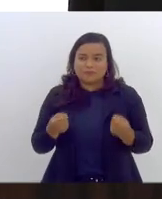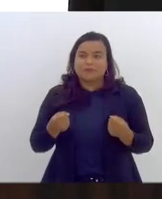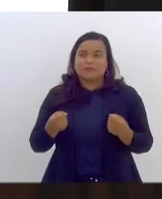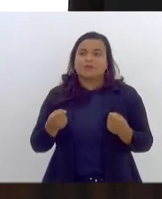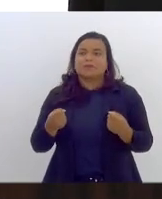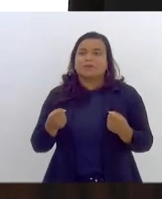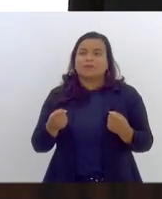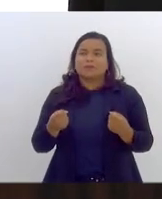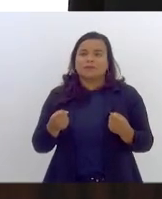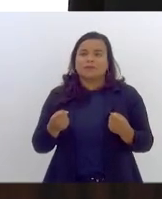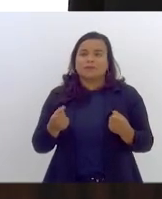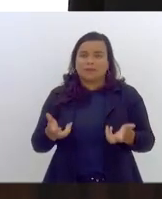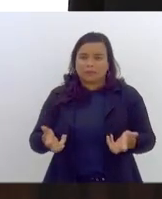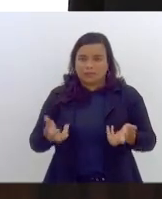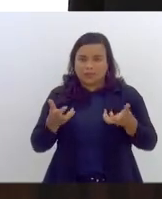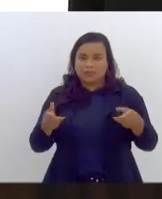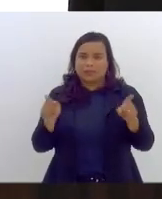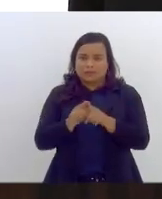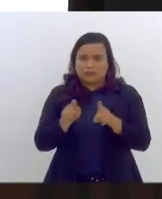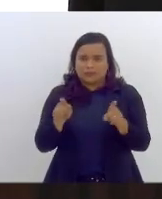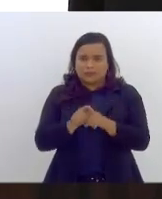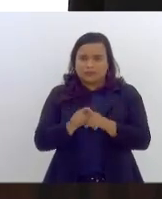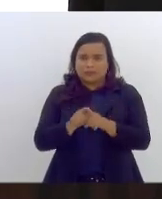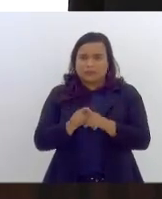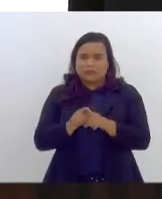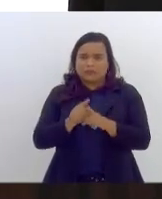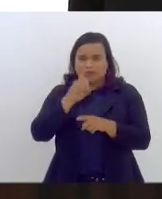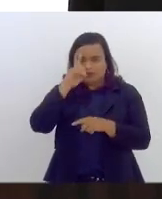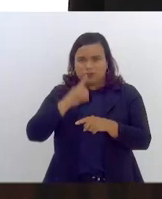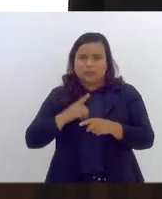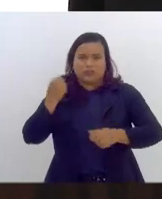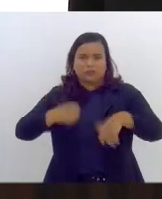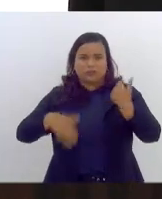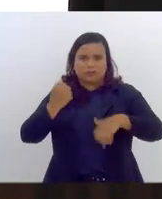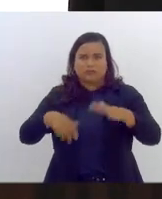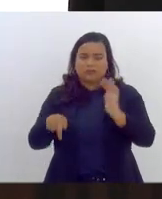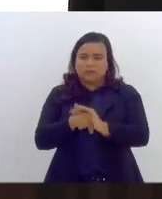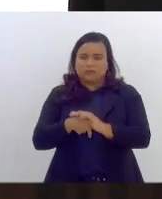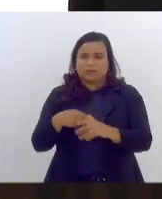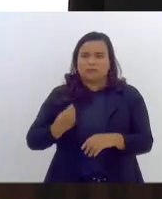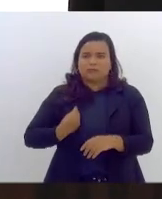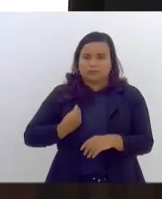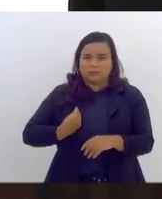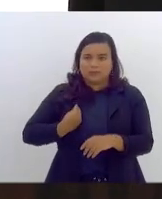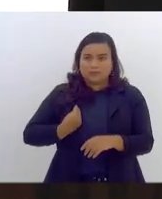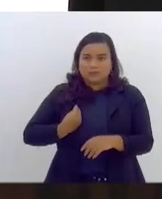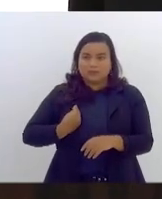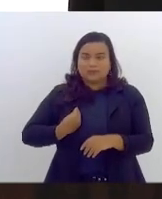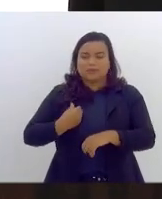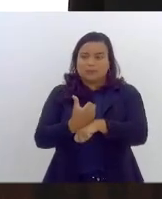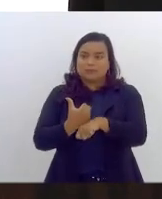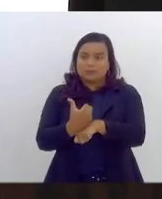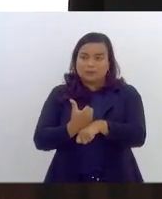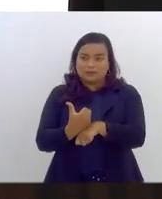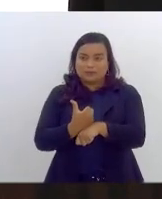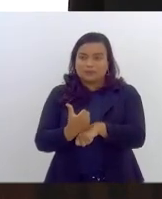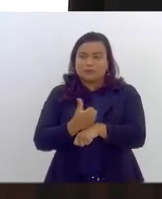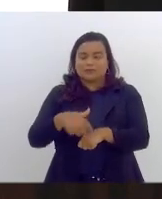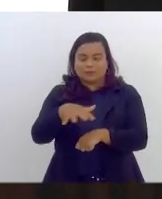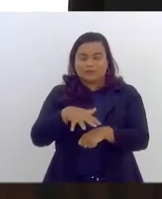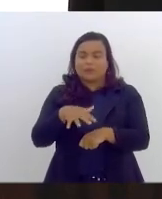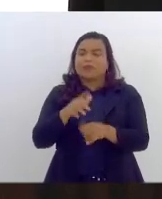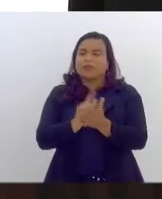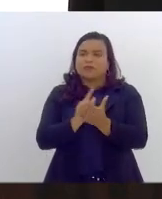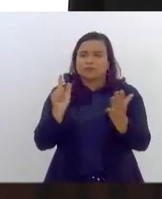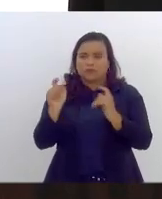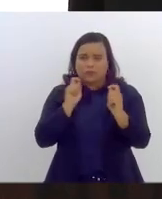também querem, a partir do seu direito de fala, o exercício da sua profissão enquanto jornalista